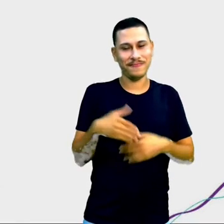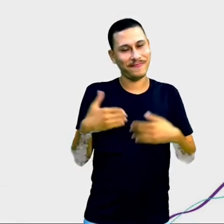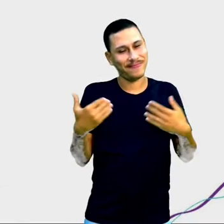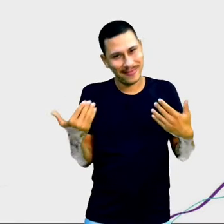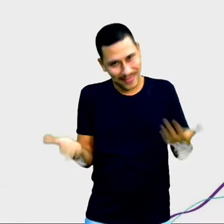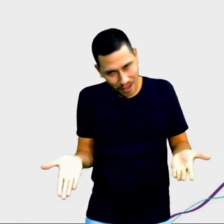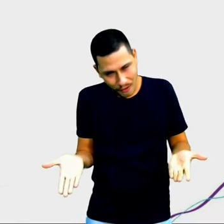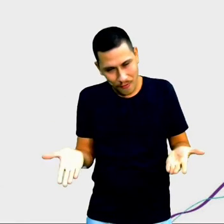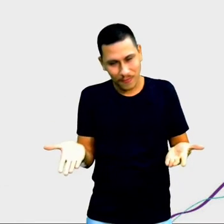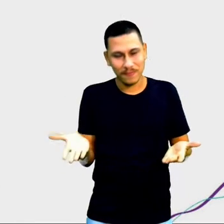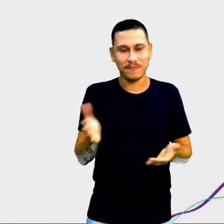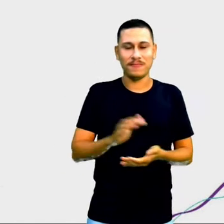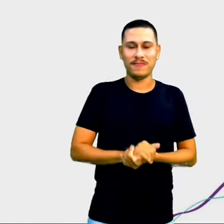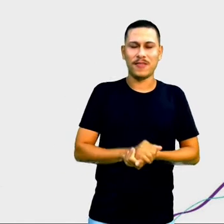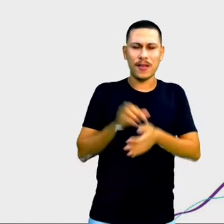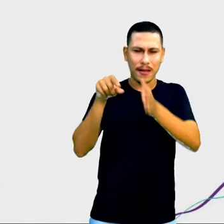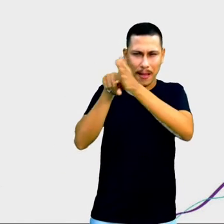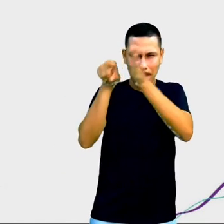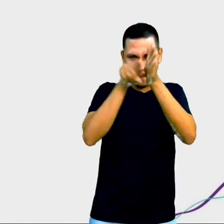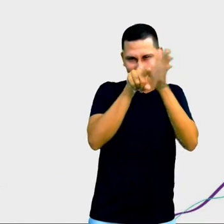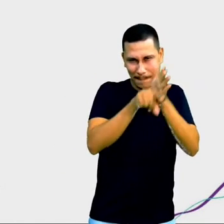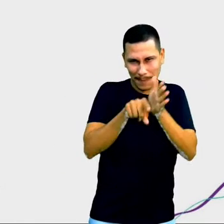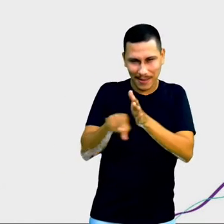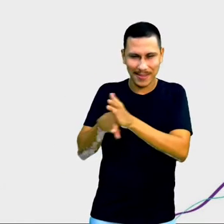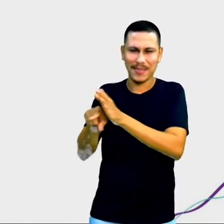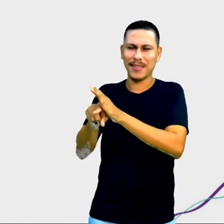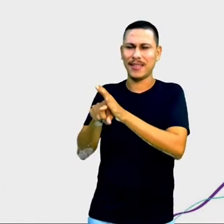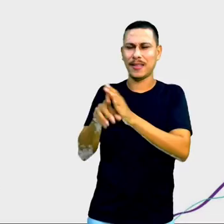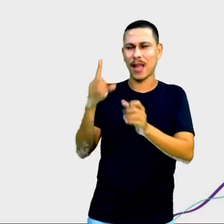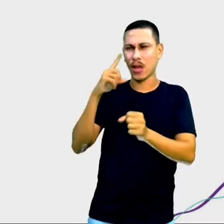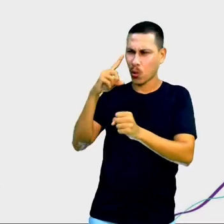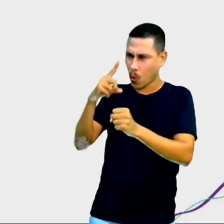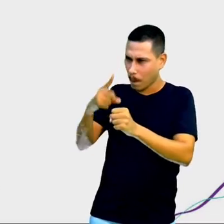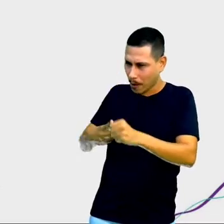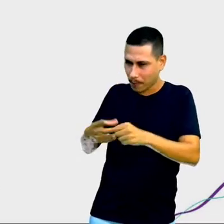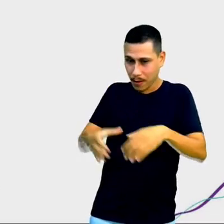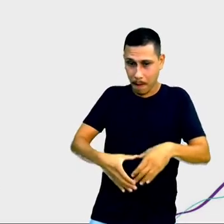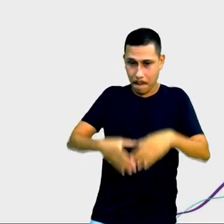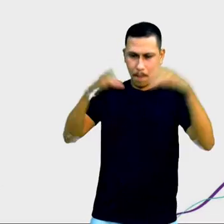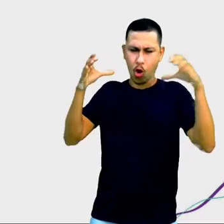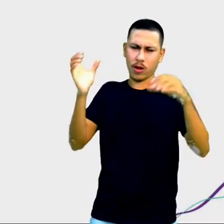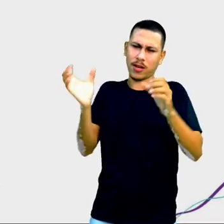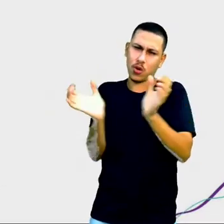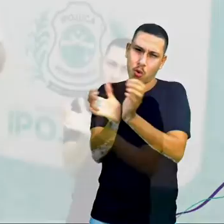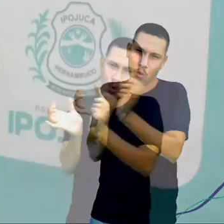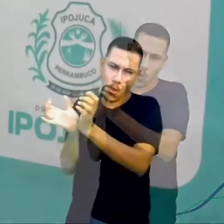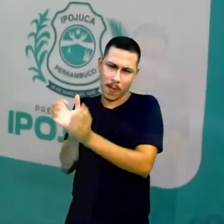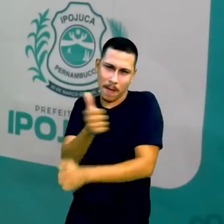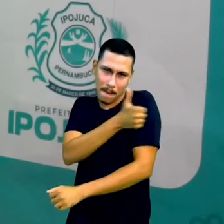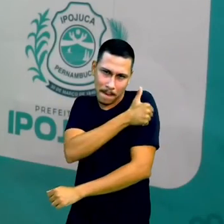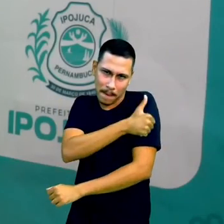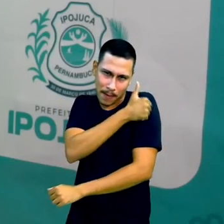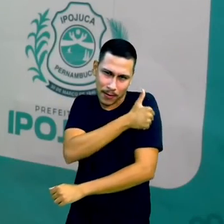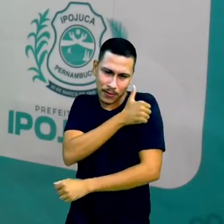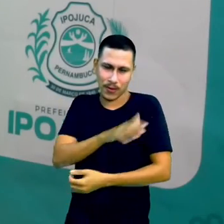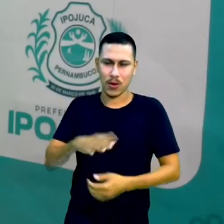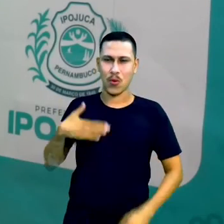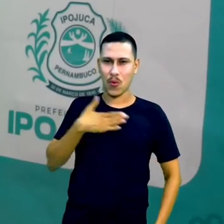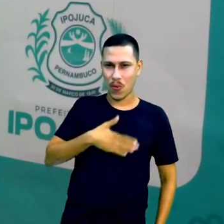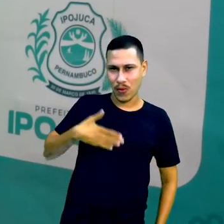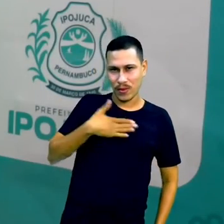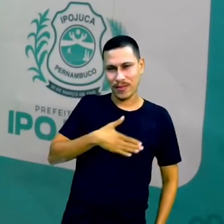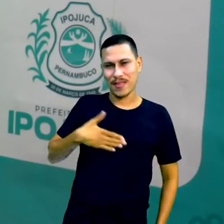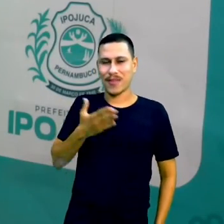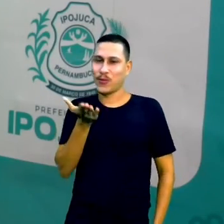Então, através da pesquisa, foi descoberto que a maioria da turminha do primeiro ano gostam